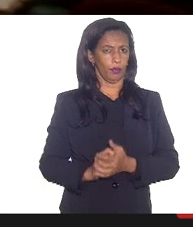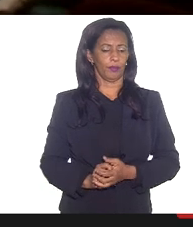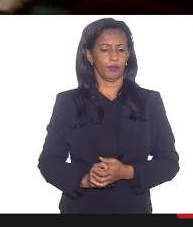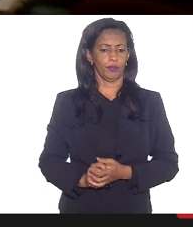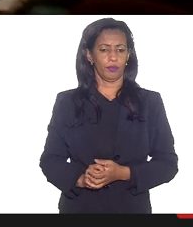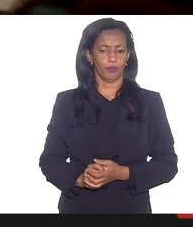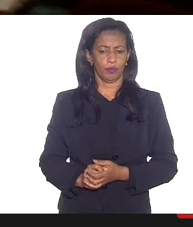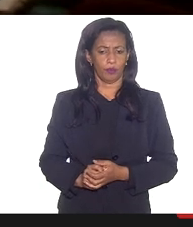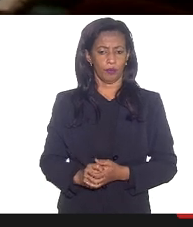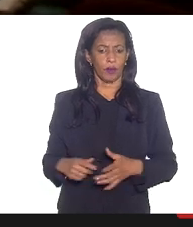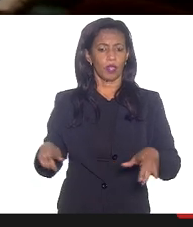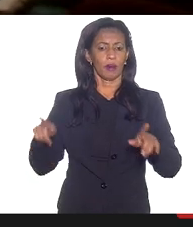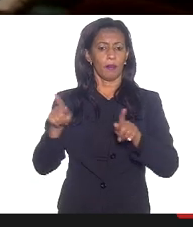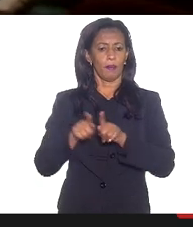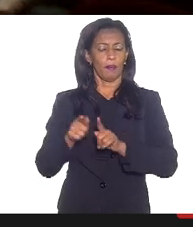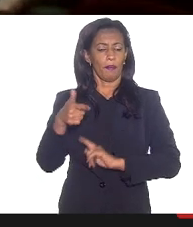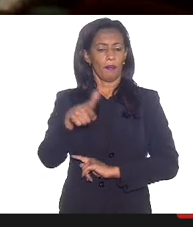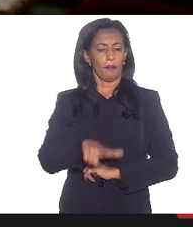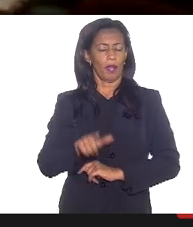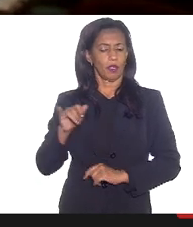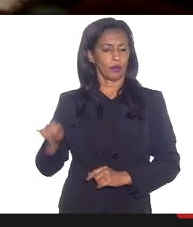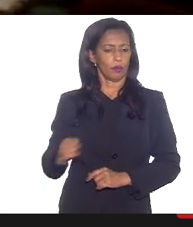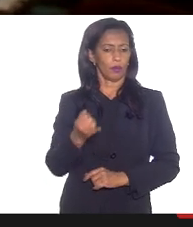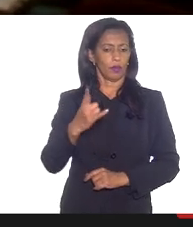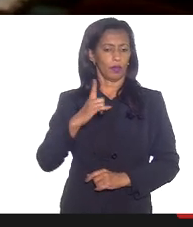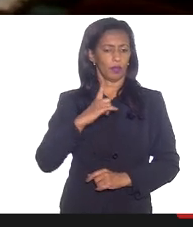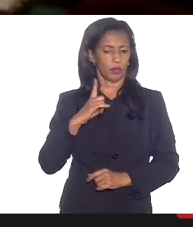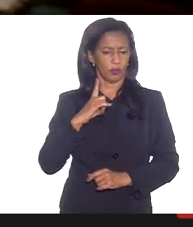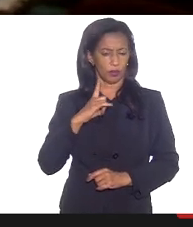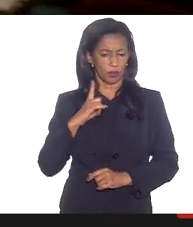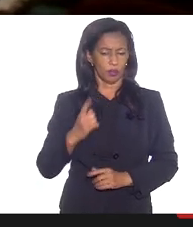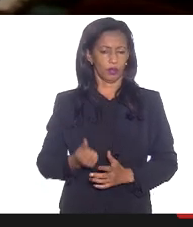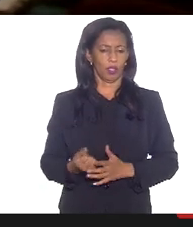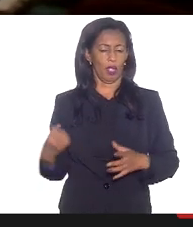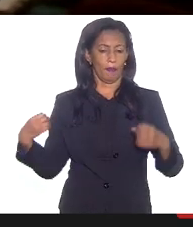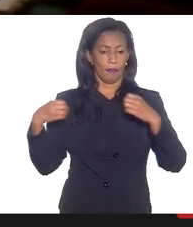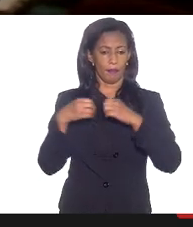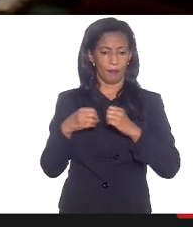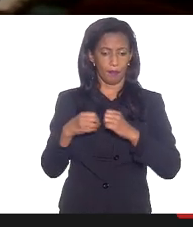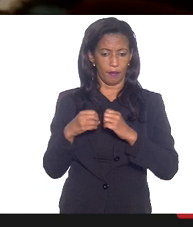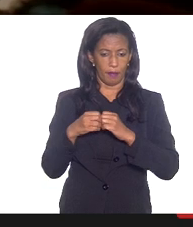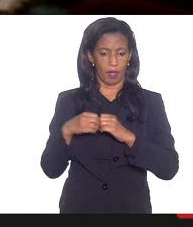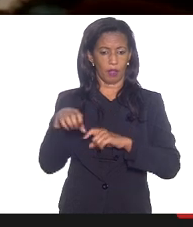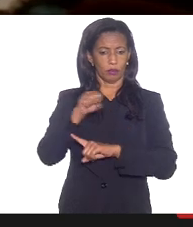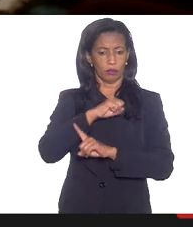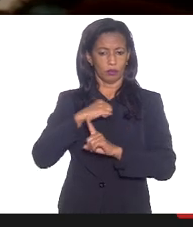Essa é mais uma oportunidade que a gente tem de estar perto da